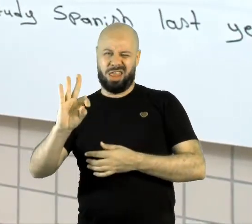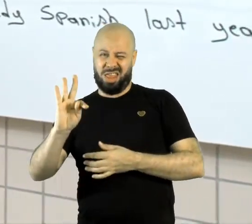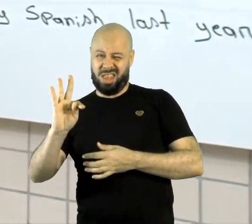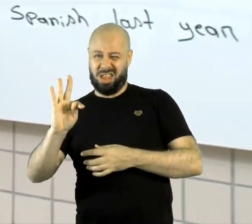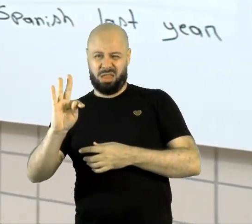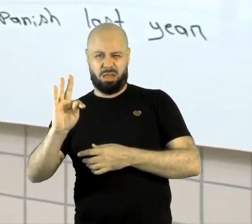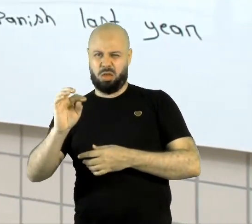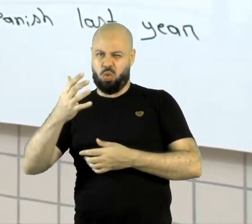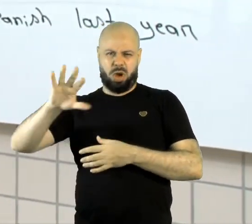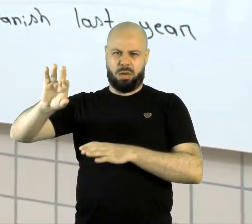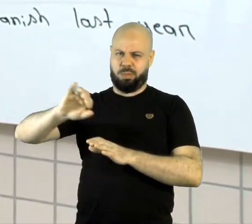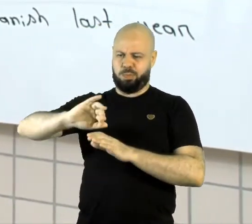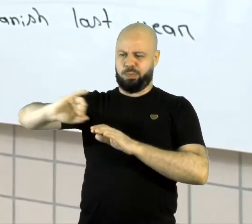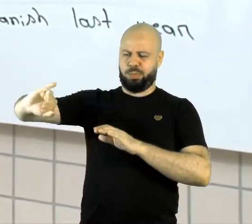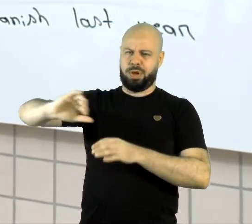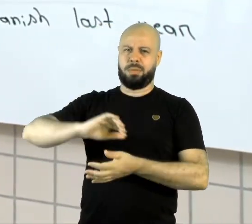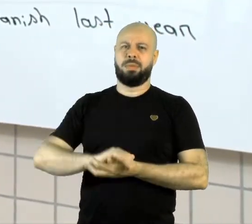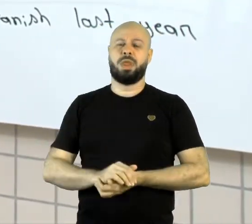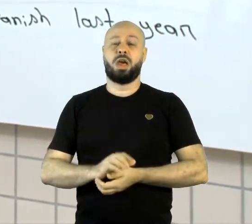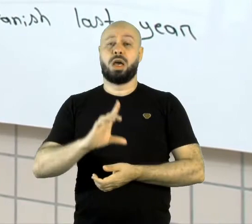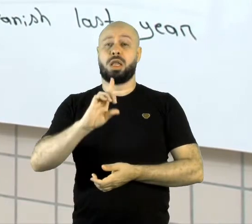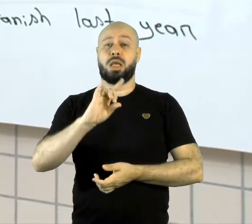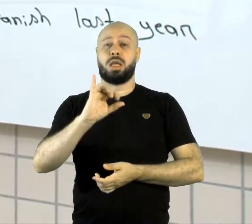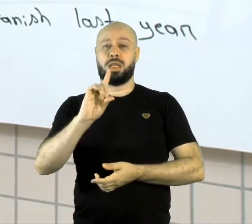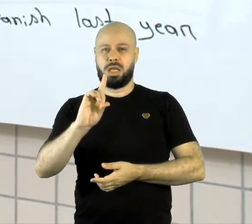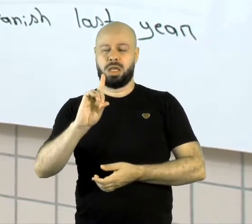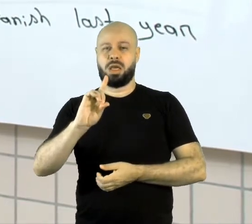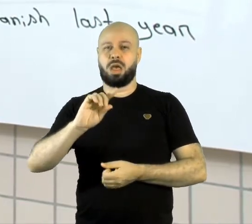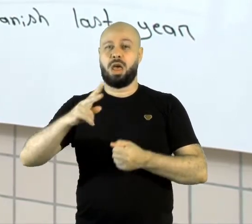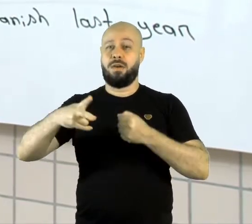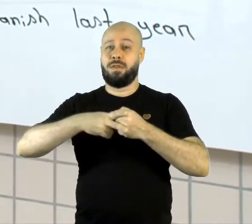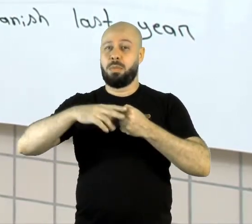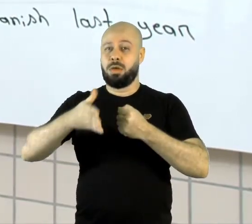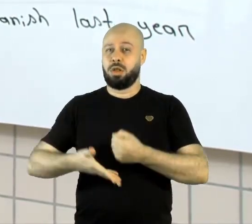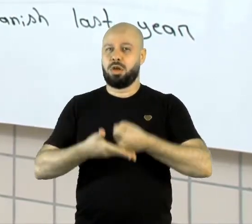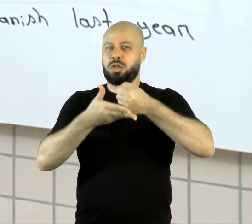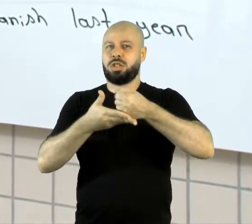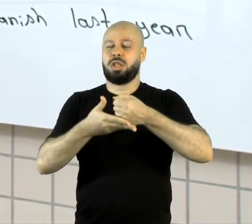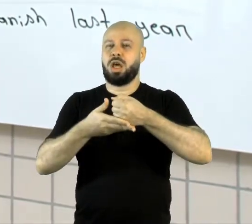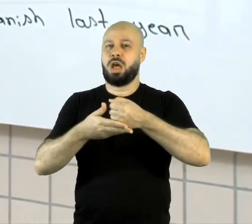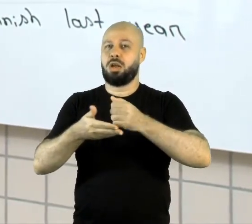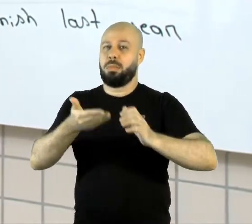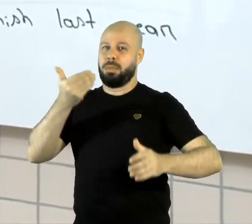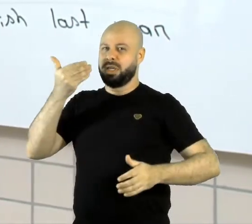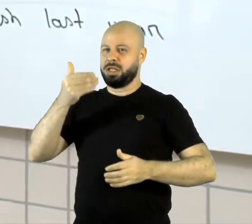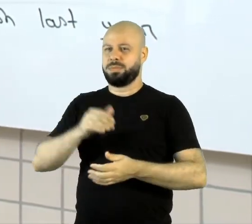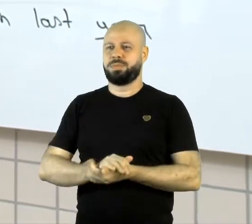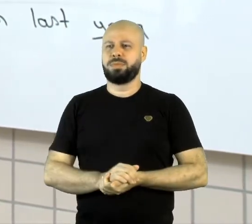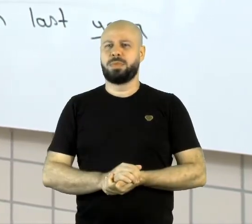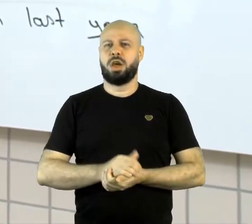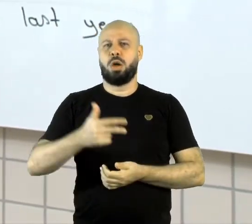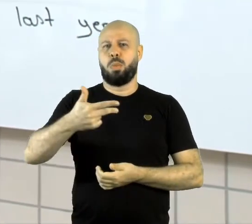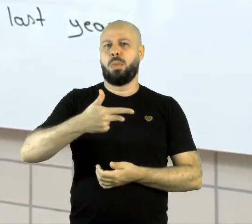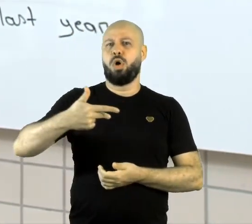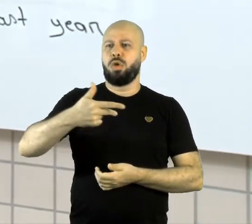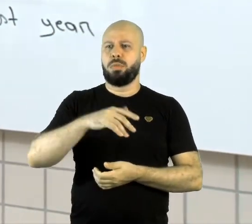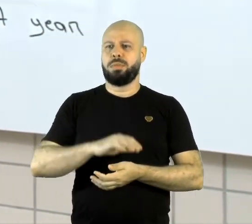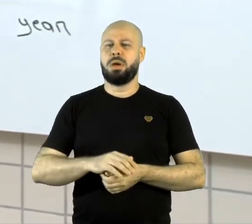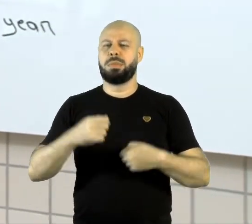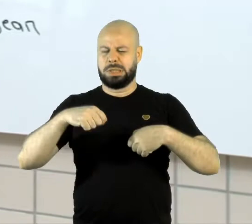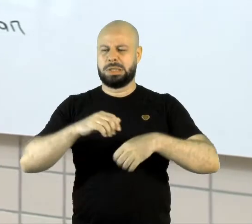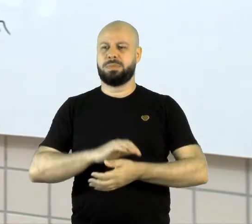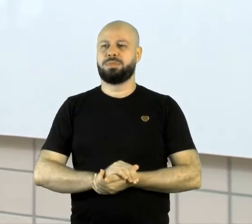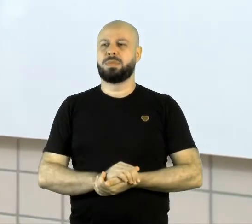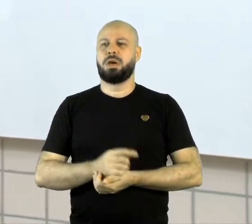nós vamos ter o quê? A gente vai ter o verbo auxiliar no passado, certo? O pronome. Então, eu poderia até